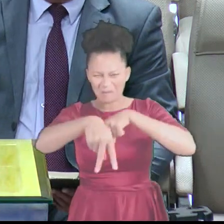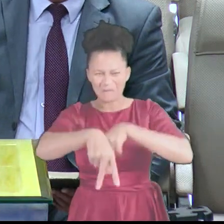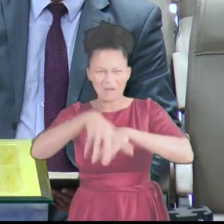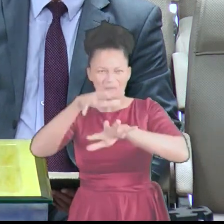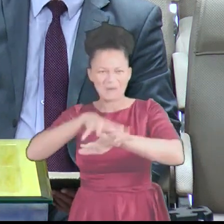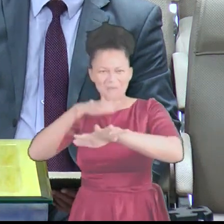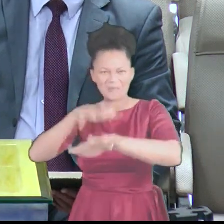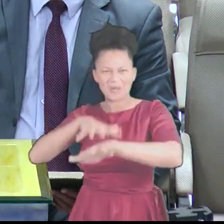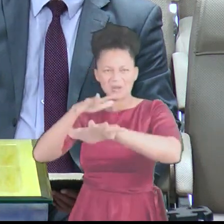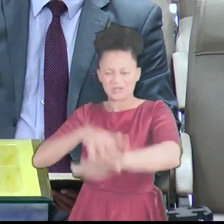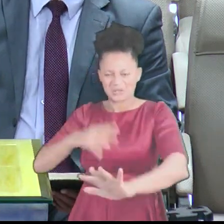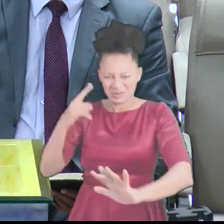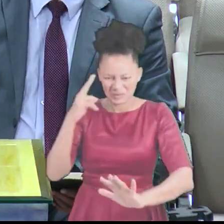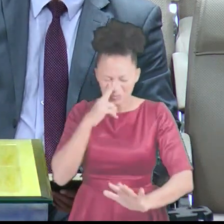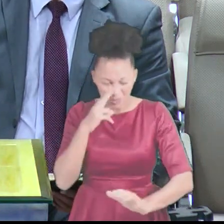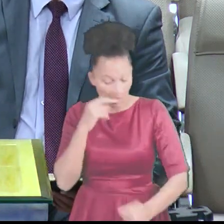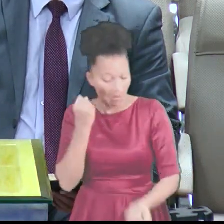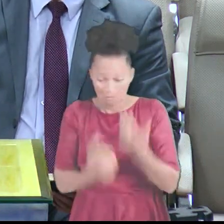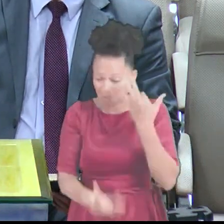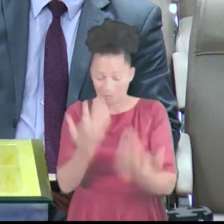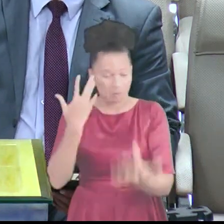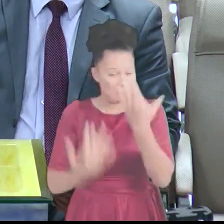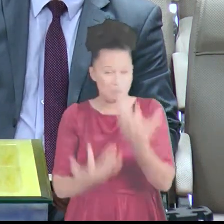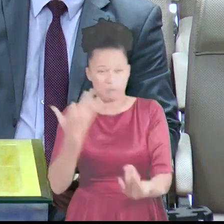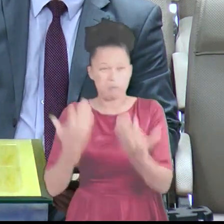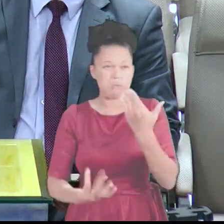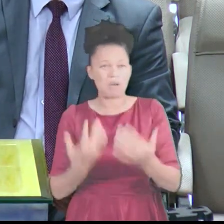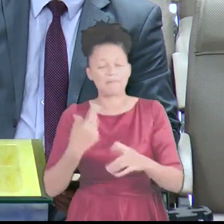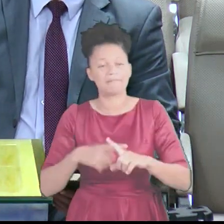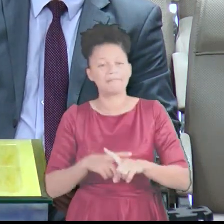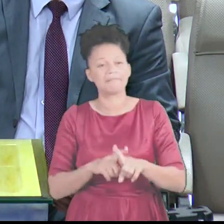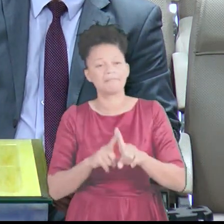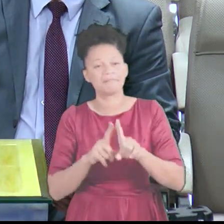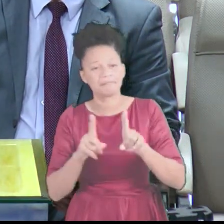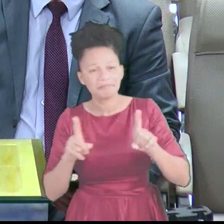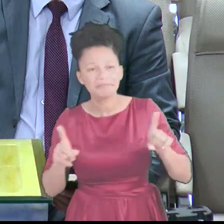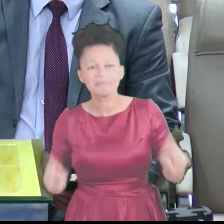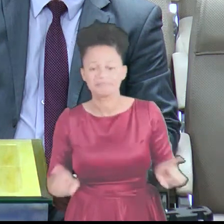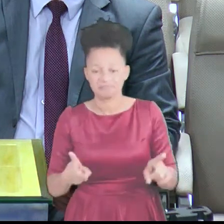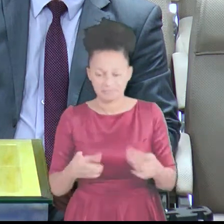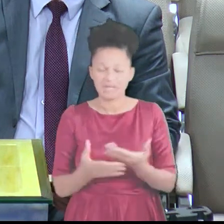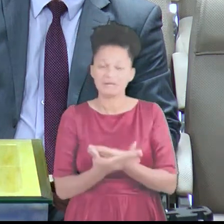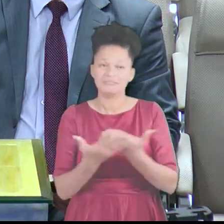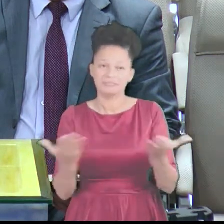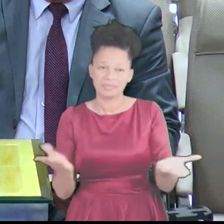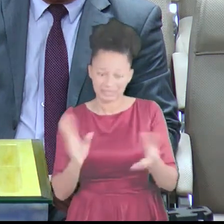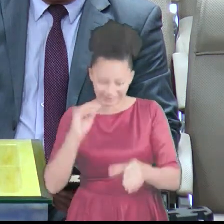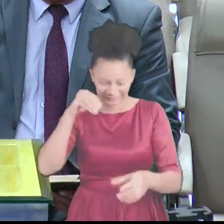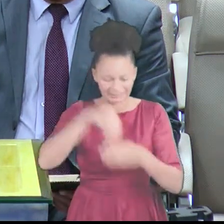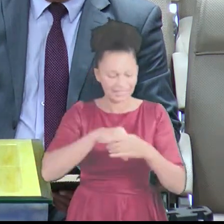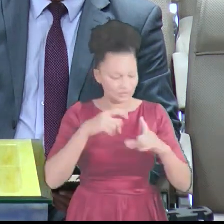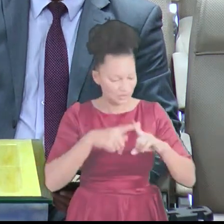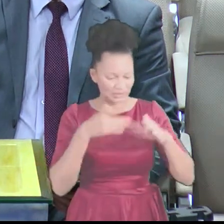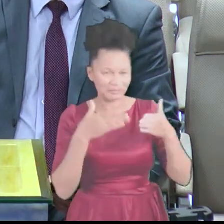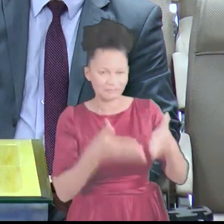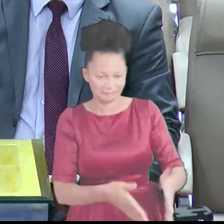marchando, quente, pegando fogo, porém, estão ainda dentro de